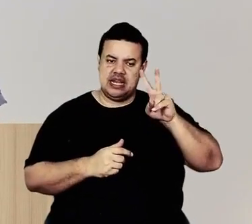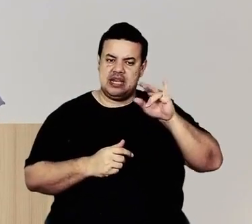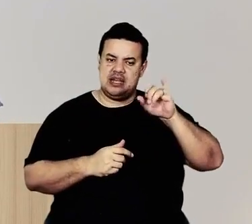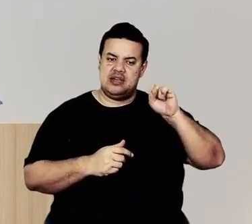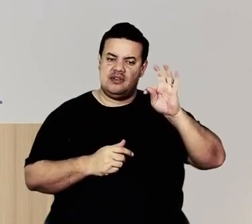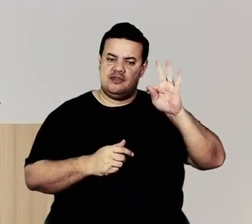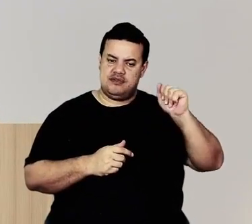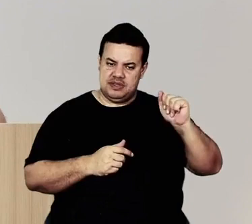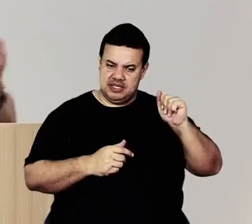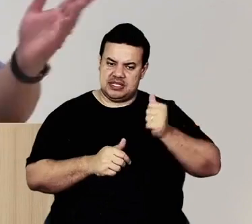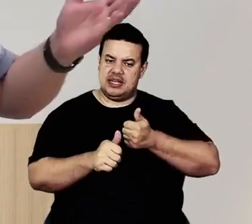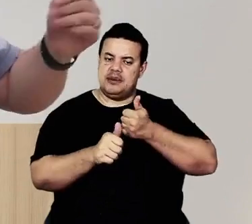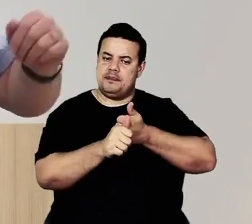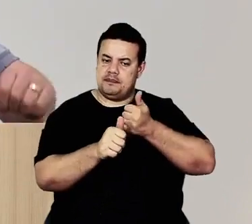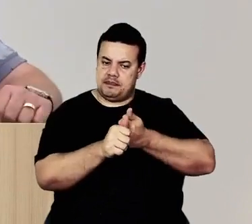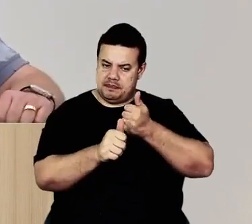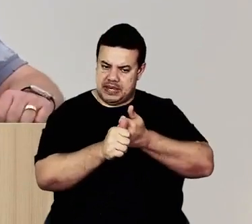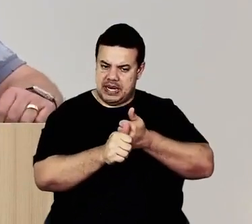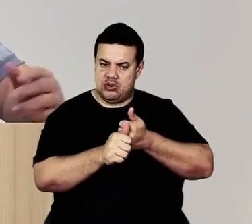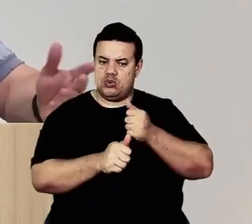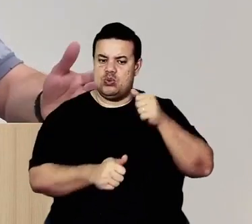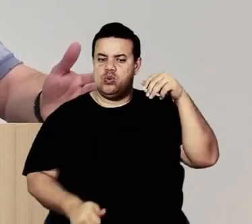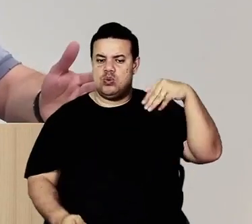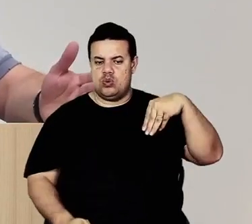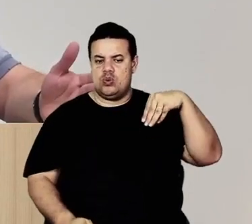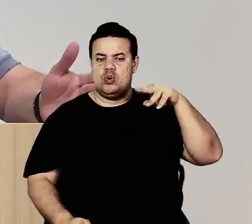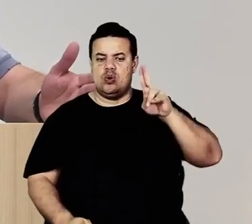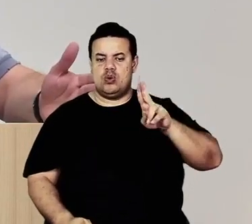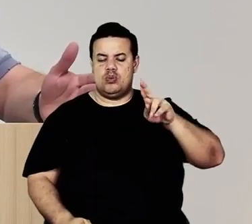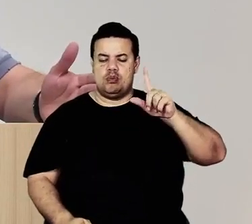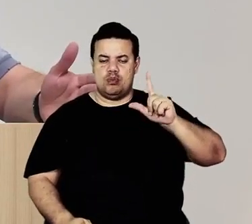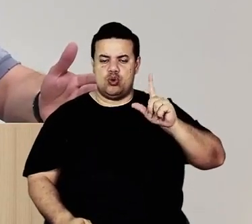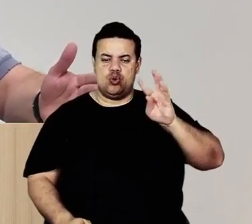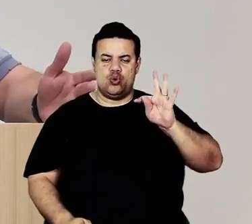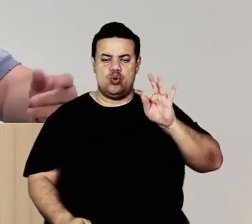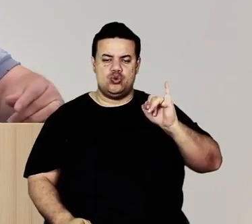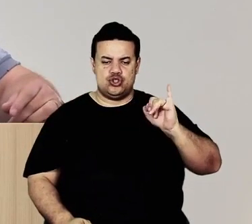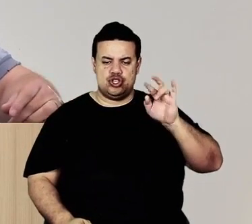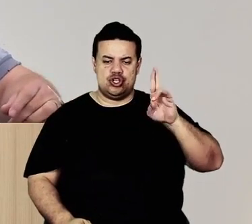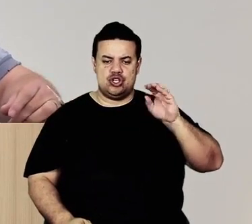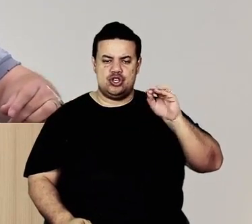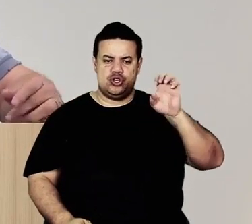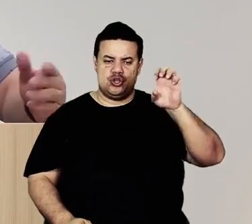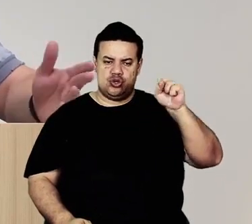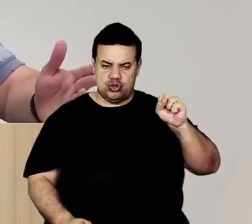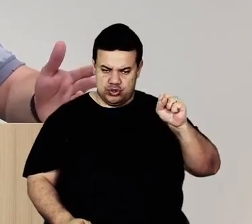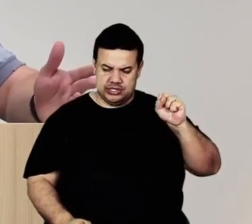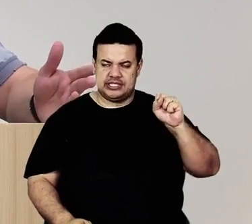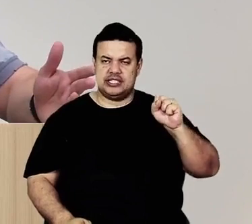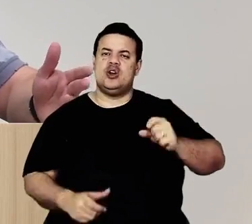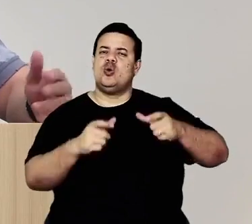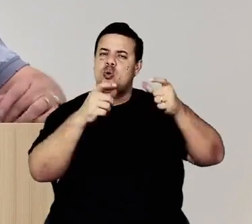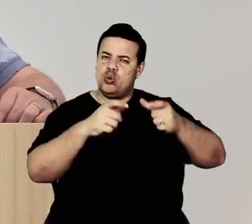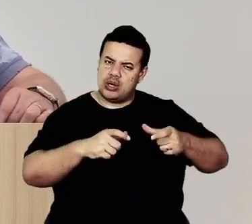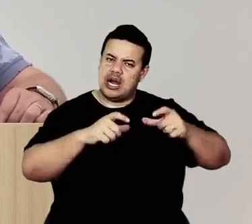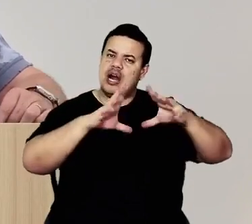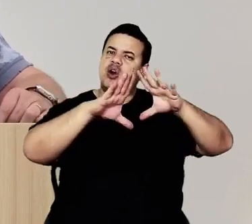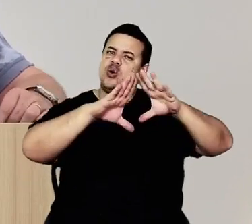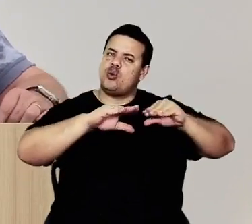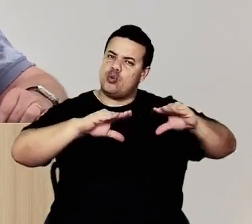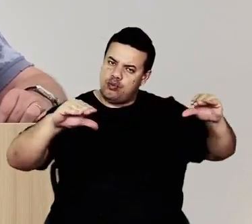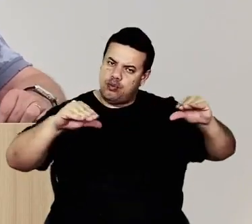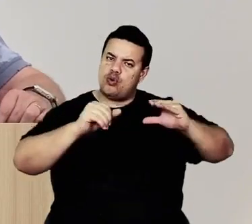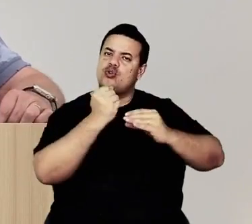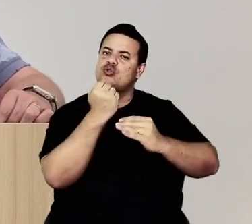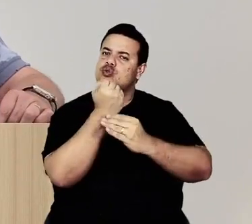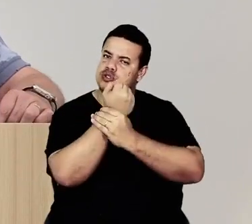mutirões ali para poder ter um espaço ali com um pouco de conforto um pouco de segurança para quem precisa na madrugada pegar o transporte